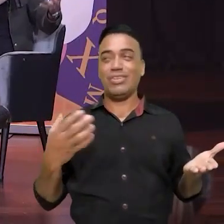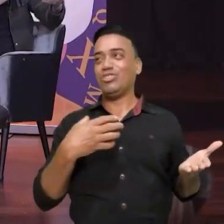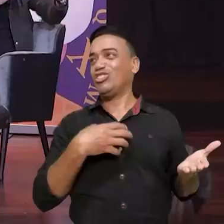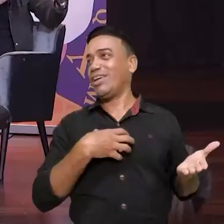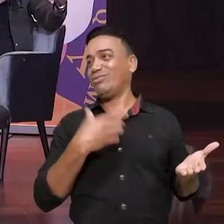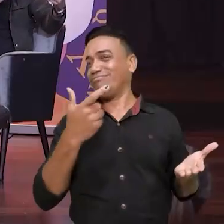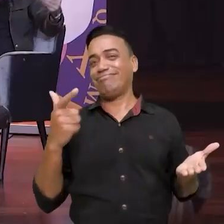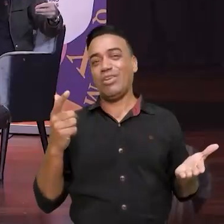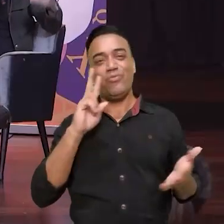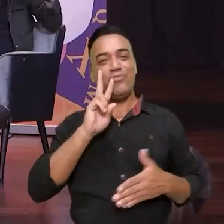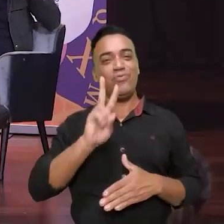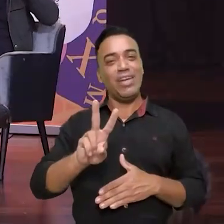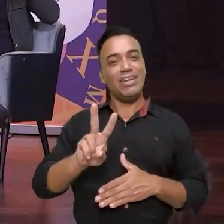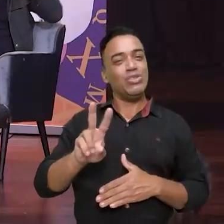vejo